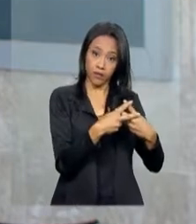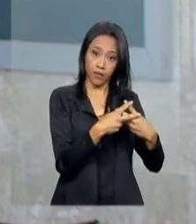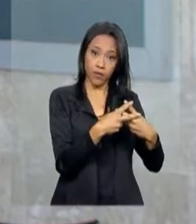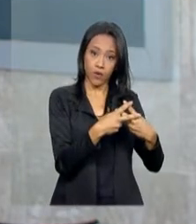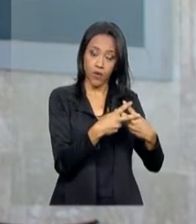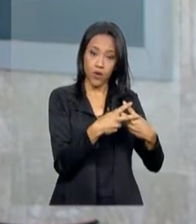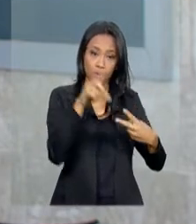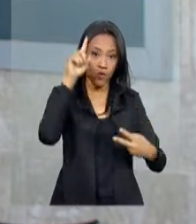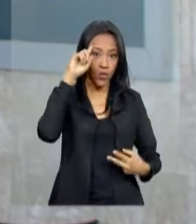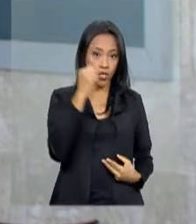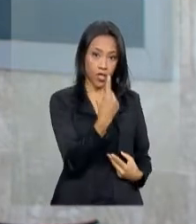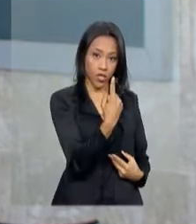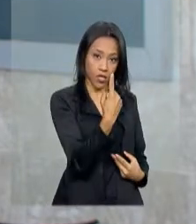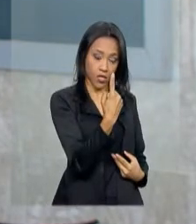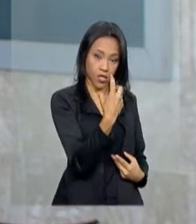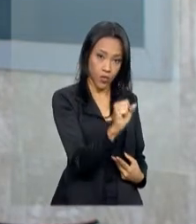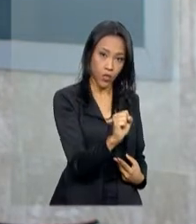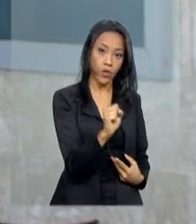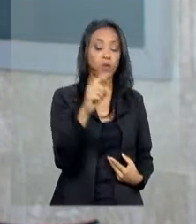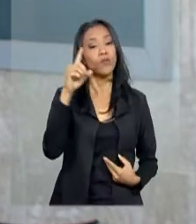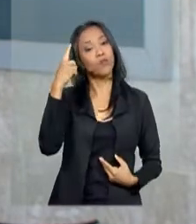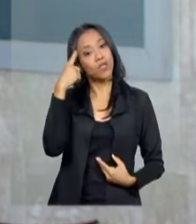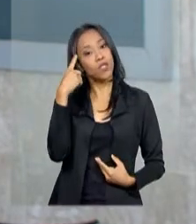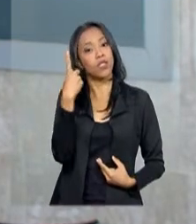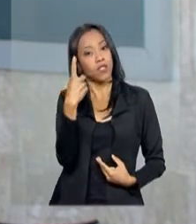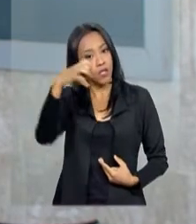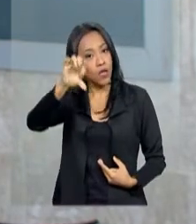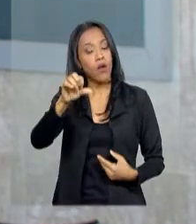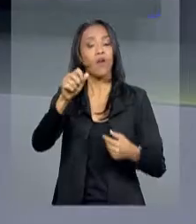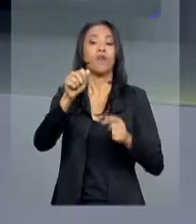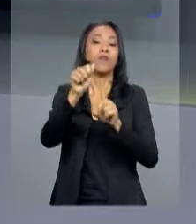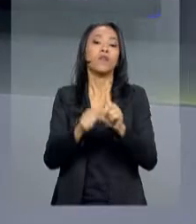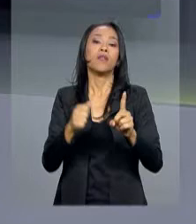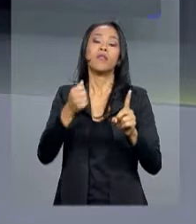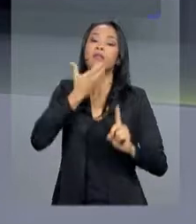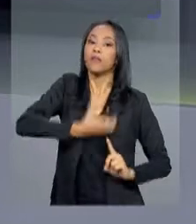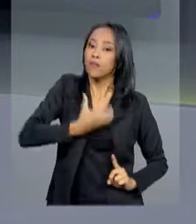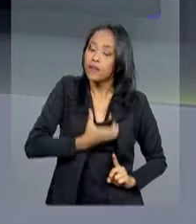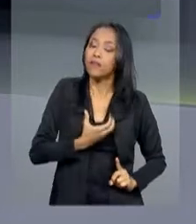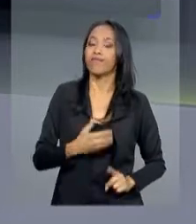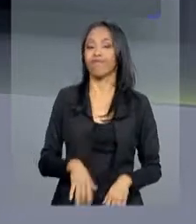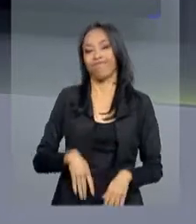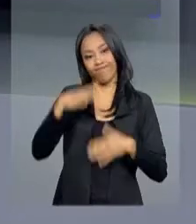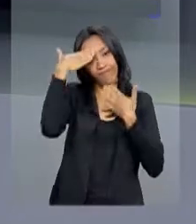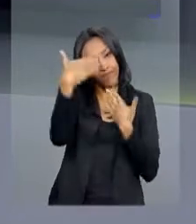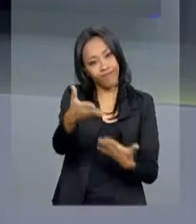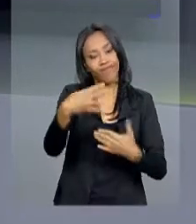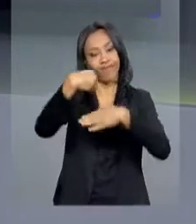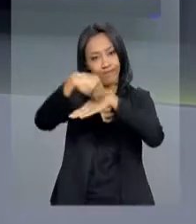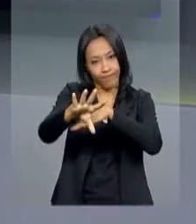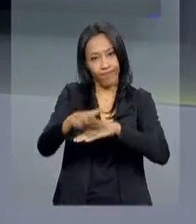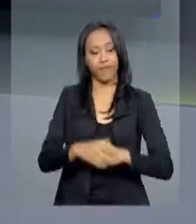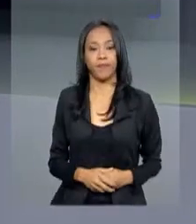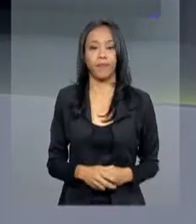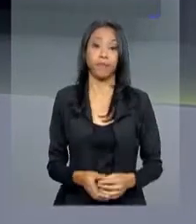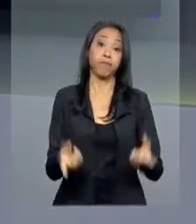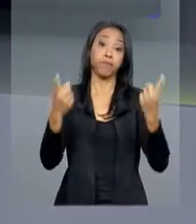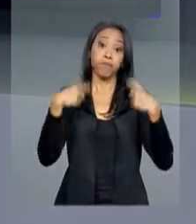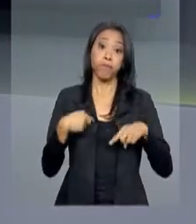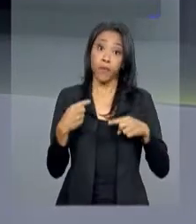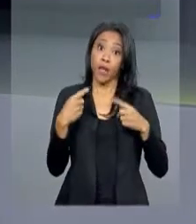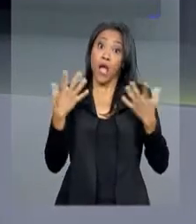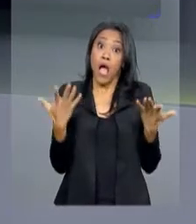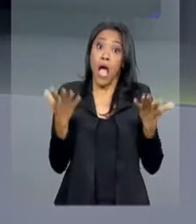dia 18 e no dia 19 de dezembro voltamos que você relata obrigada márcia pelas suas informações e olha a